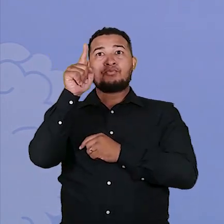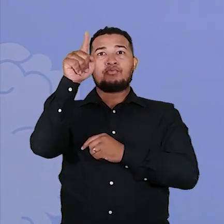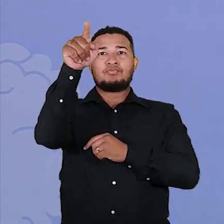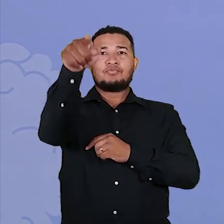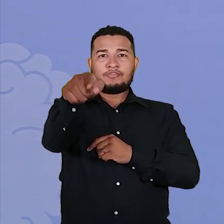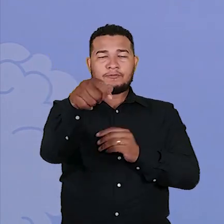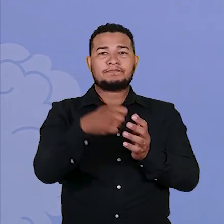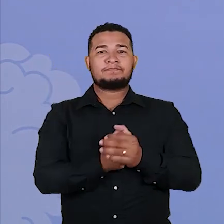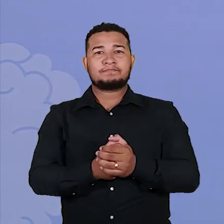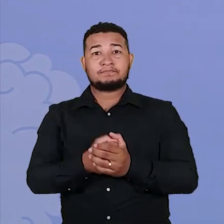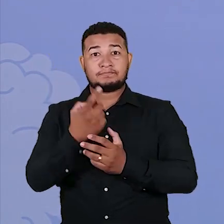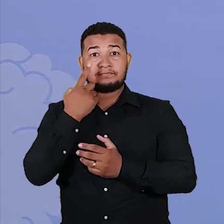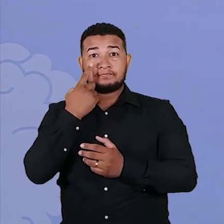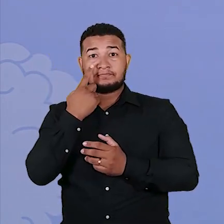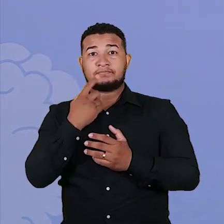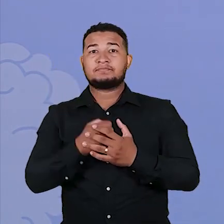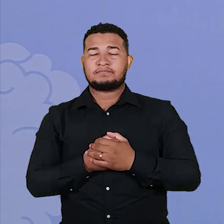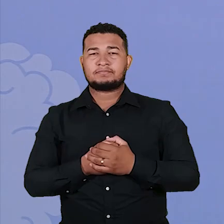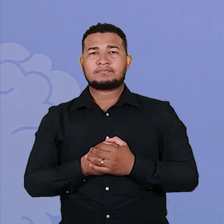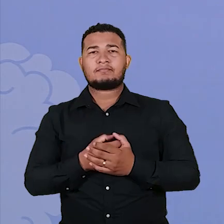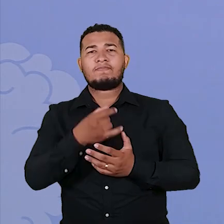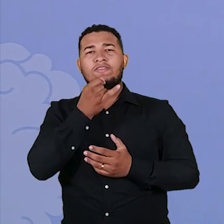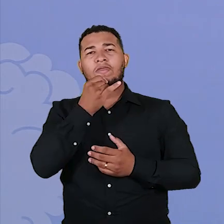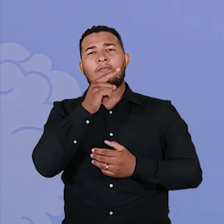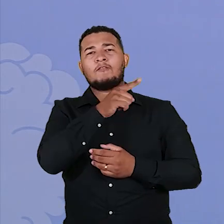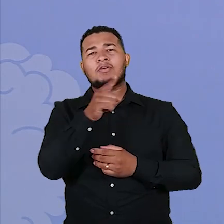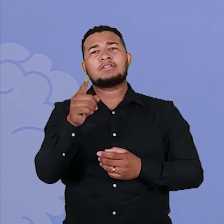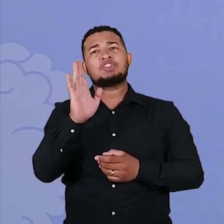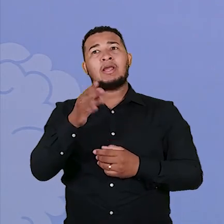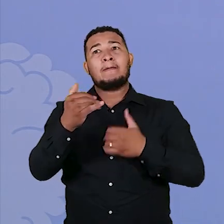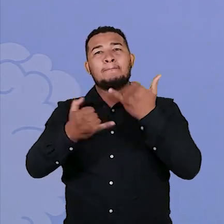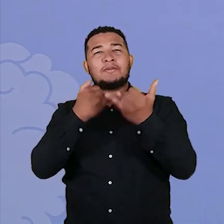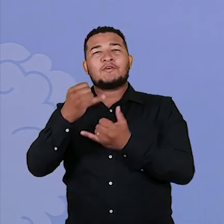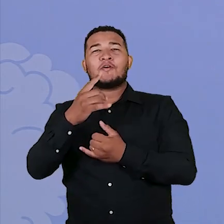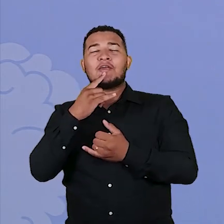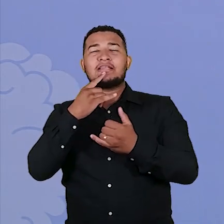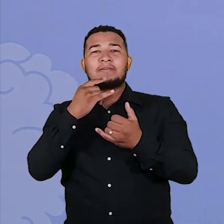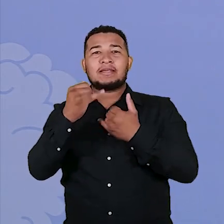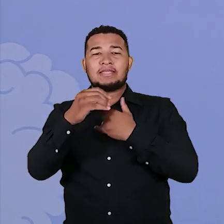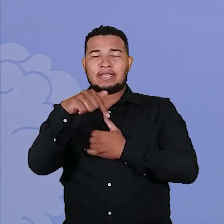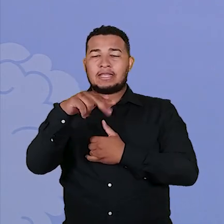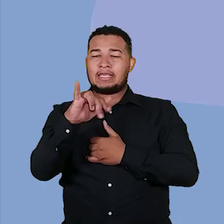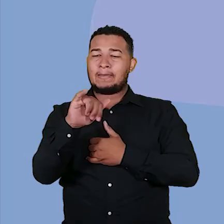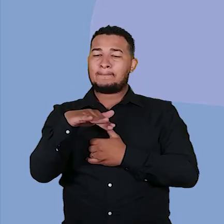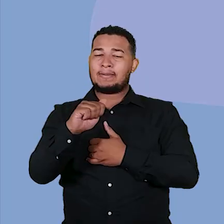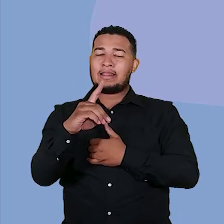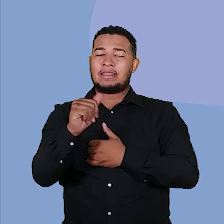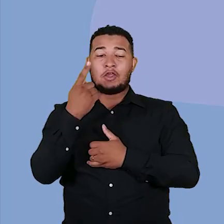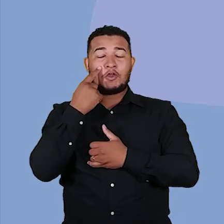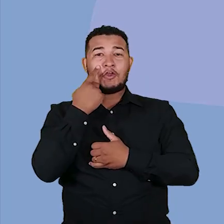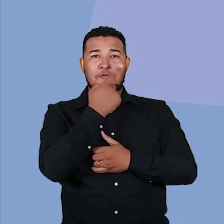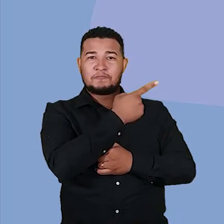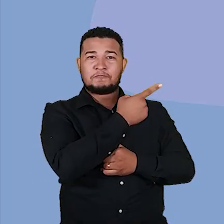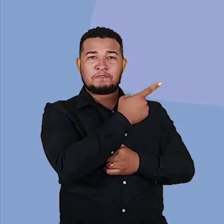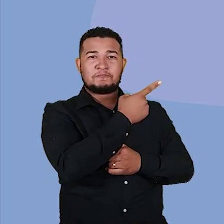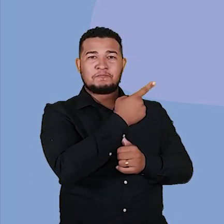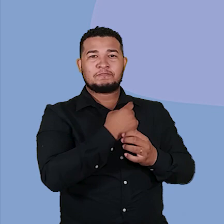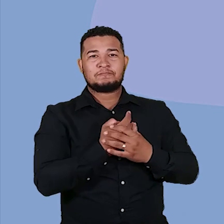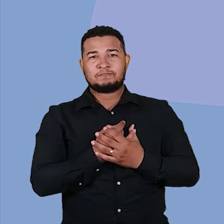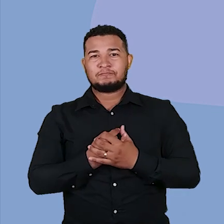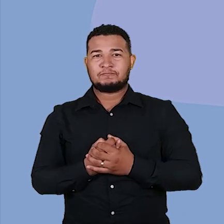bom vamos ver aqui olha só quem nunca brincou de queimada olha esse vídeo